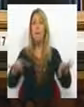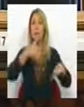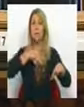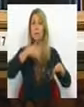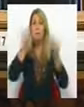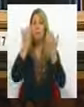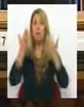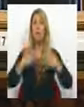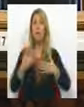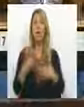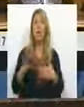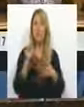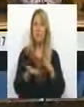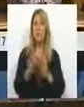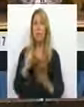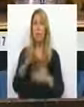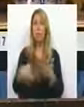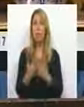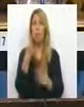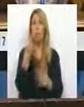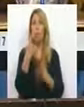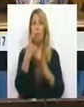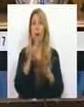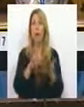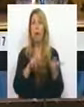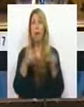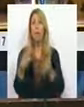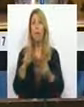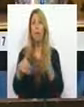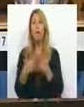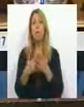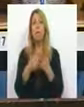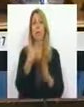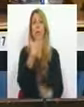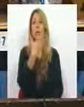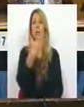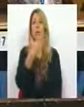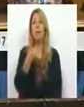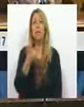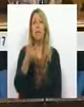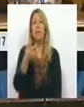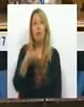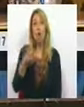PS retirou uma proposta de alteração ao artigo 199-A e daí a confusão das inscrições.